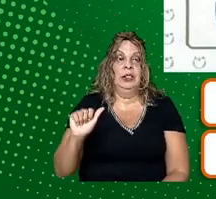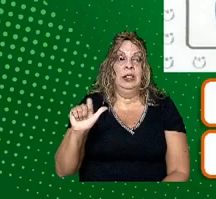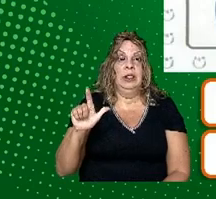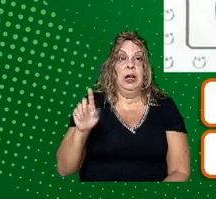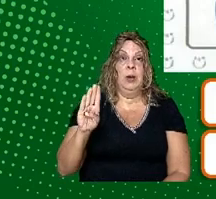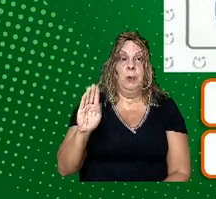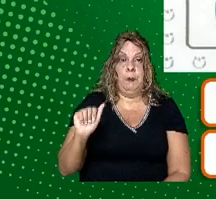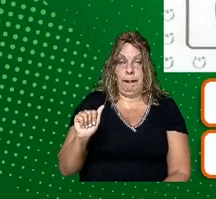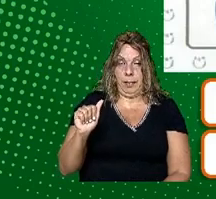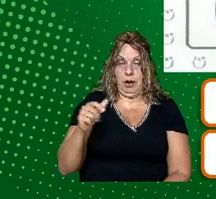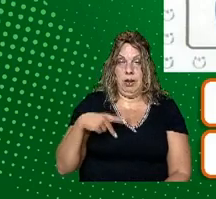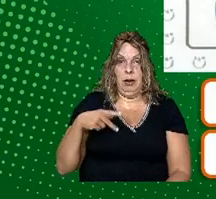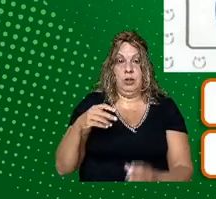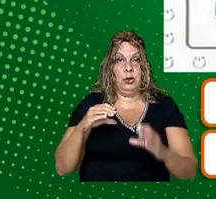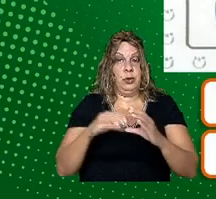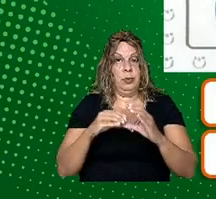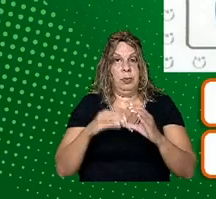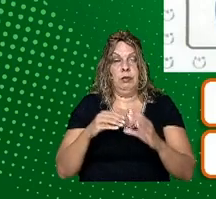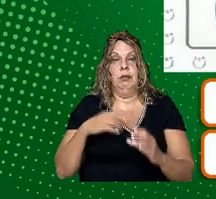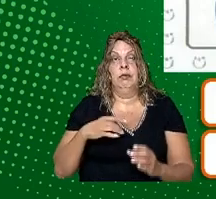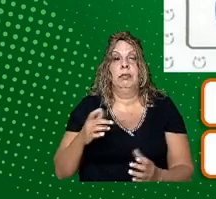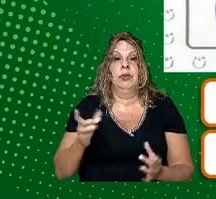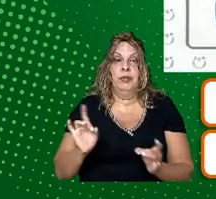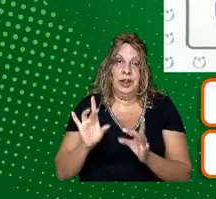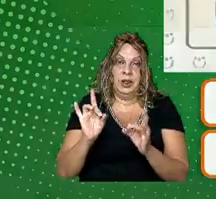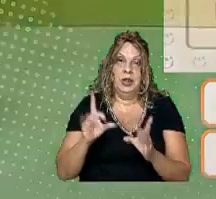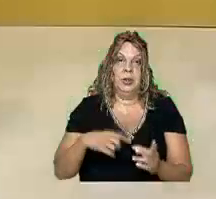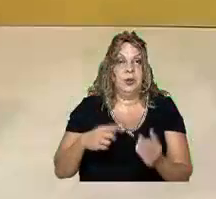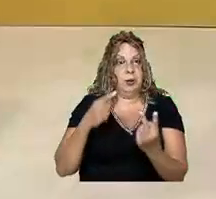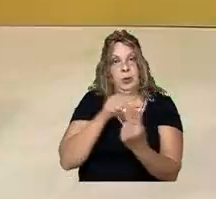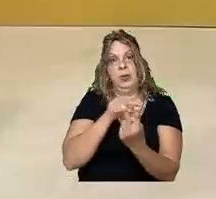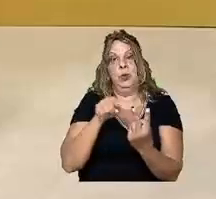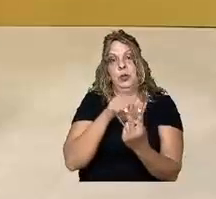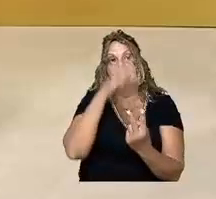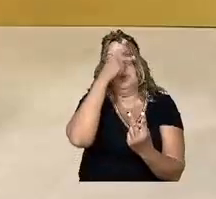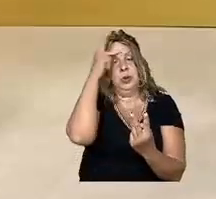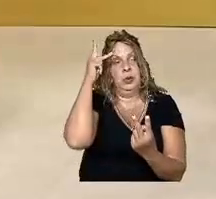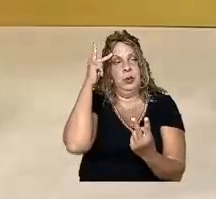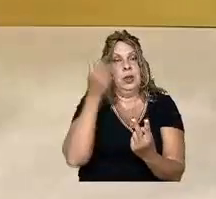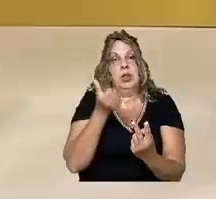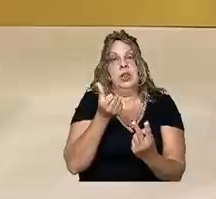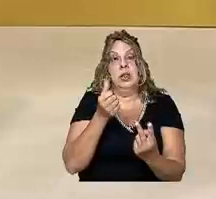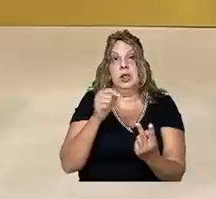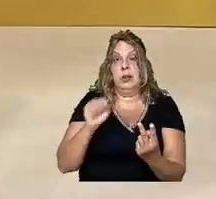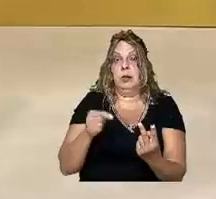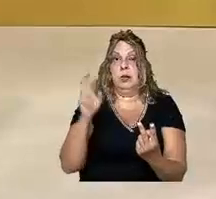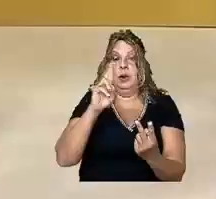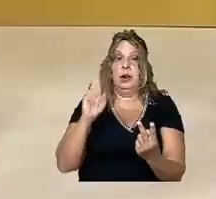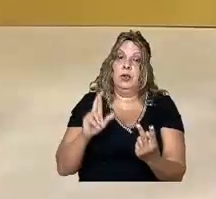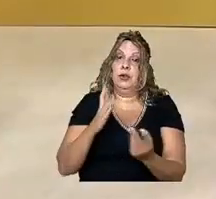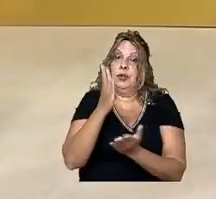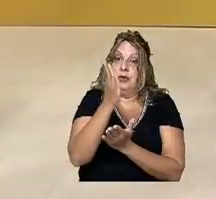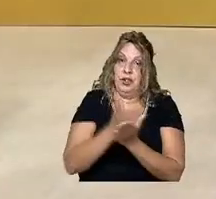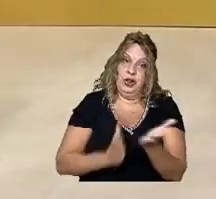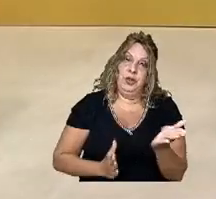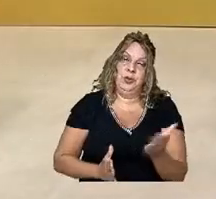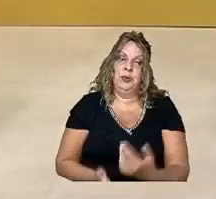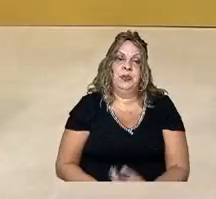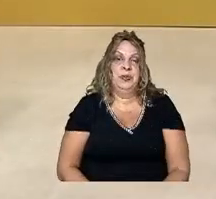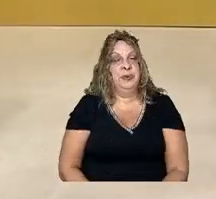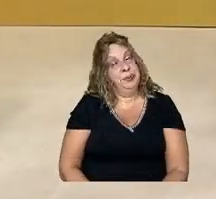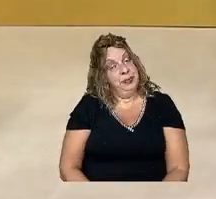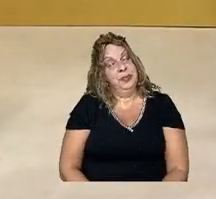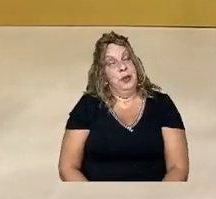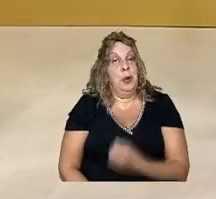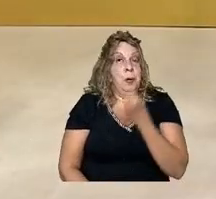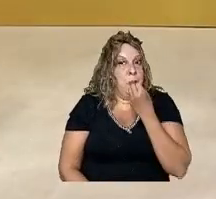Mar, foi a Pé-Quente. Então, 2 contemplados, 6 mil reais. Bom prêmio mesmo, dividido, lógico. O quê, né, gente?